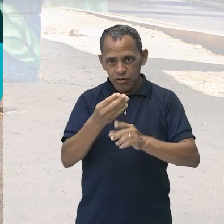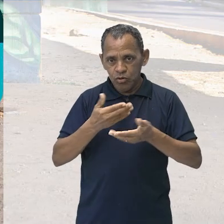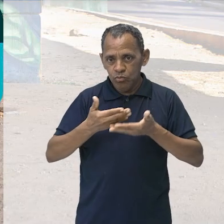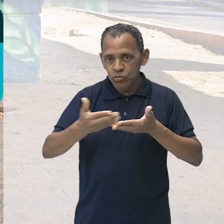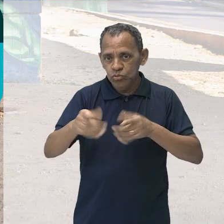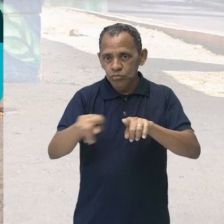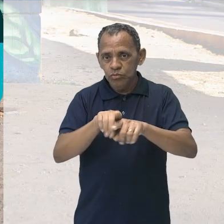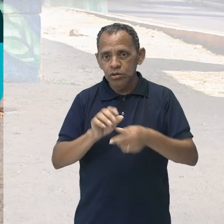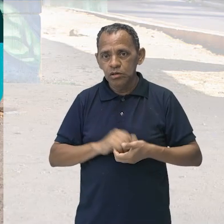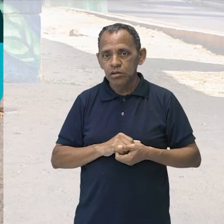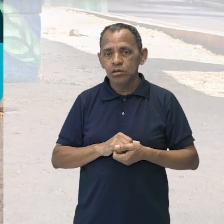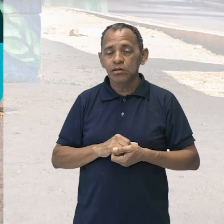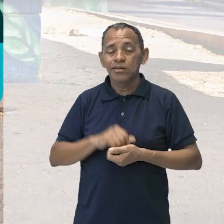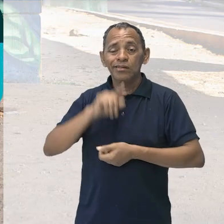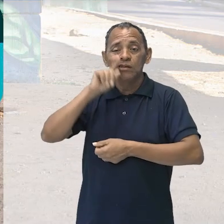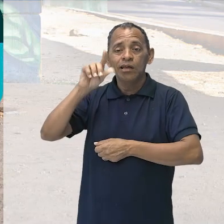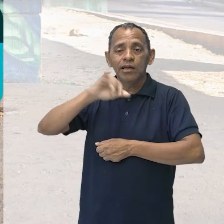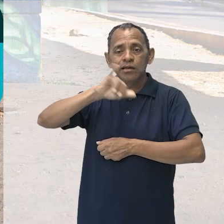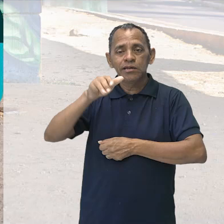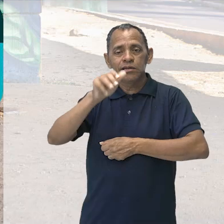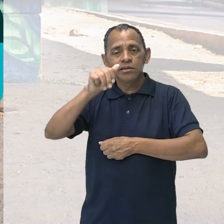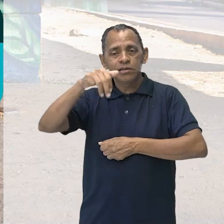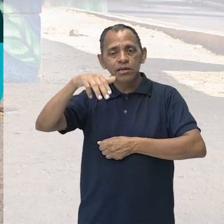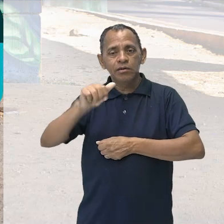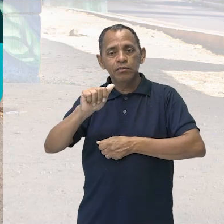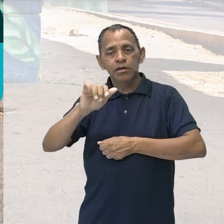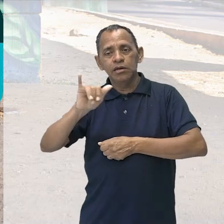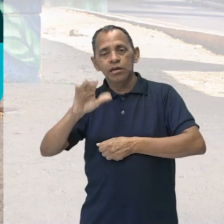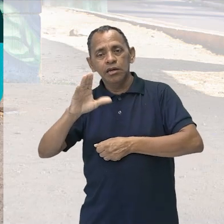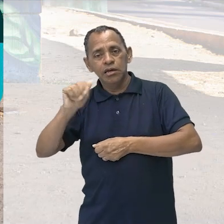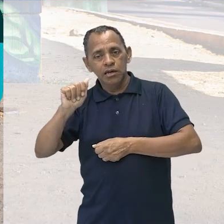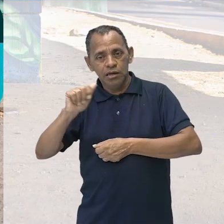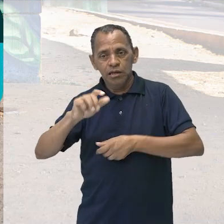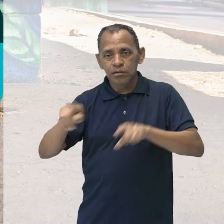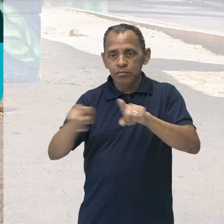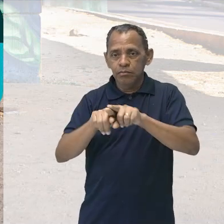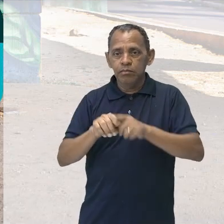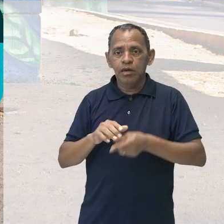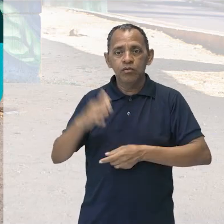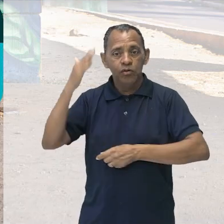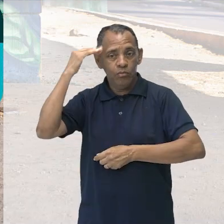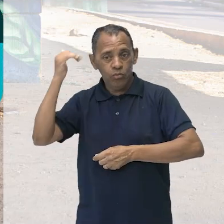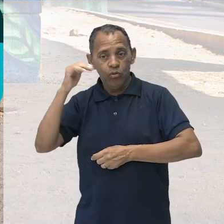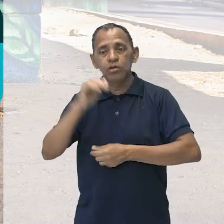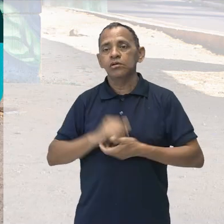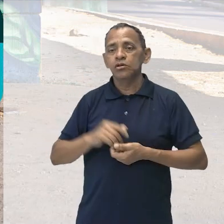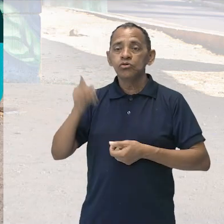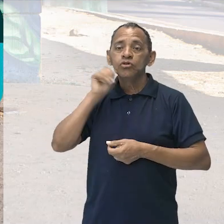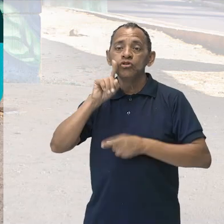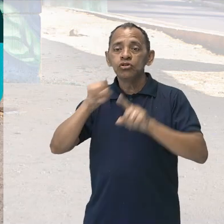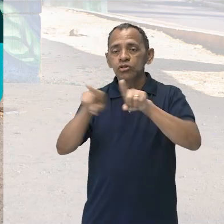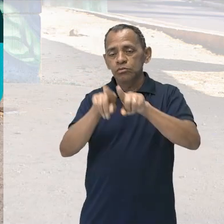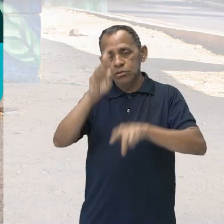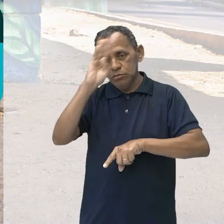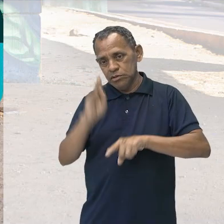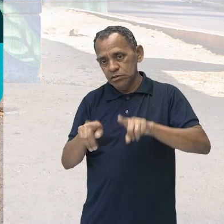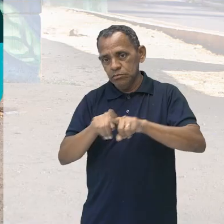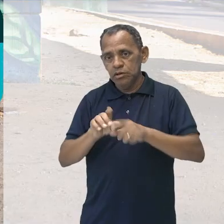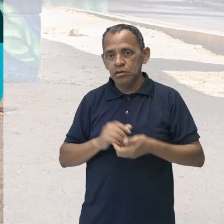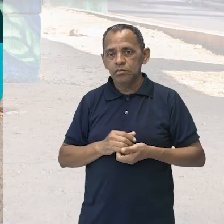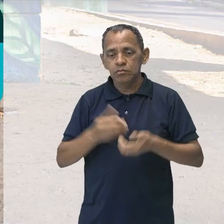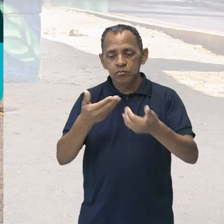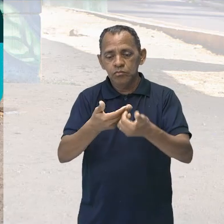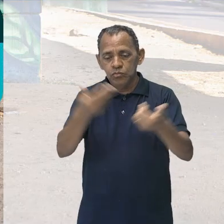começou na Jamaica, teve forte repercussão nos Estados Unidos e no Brasil, e se divide